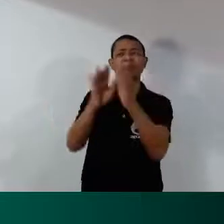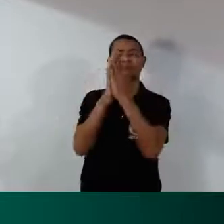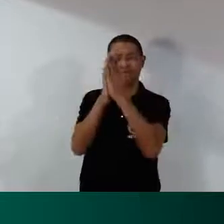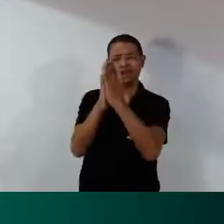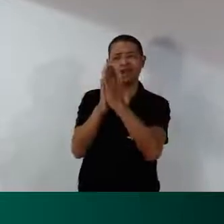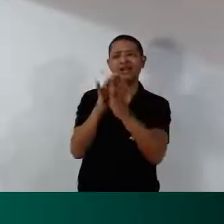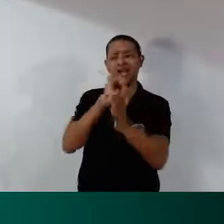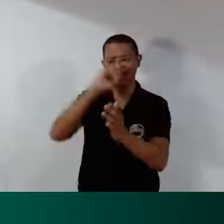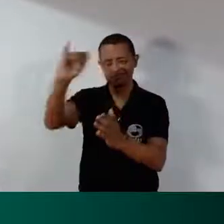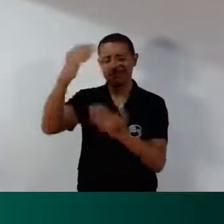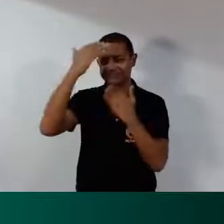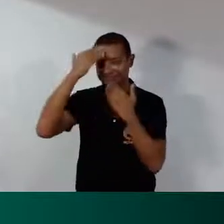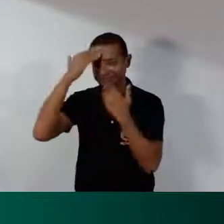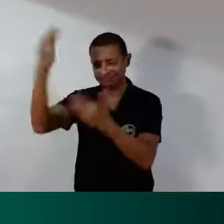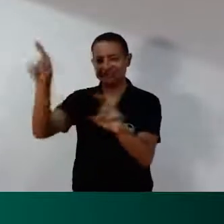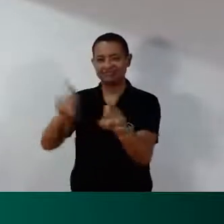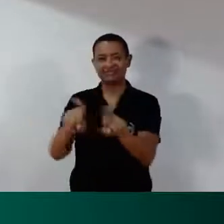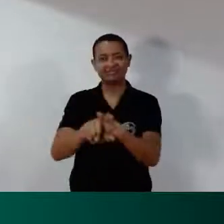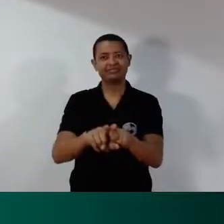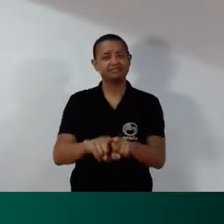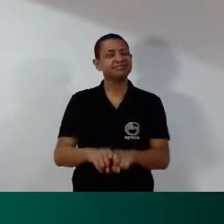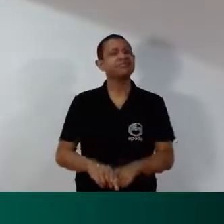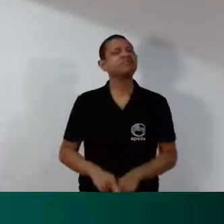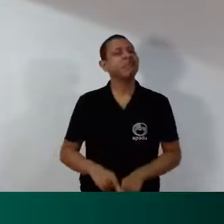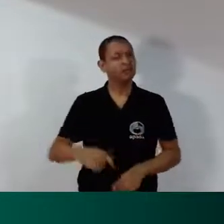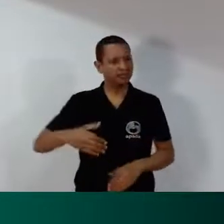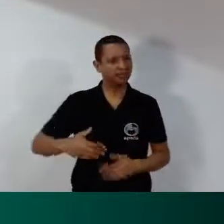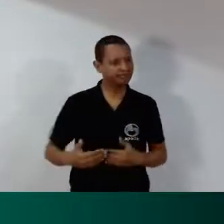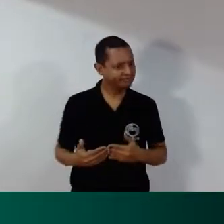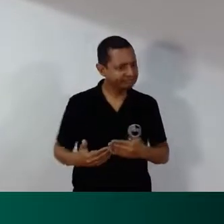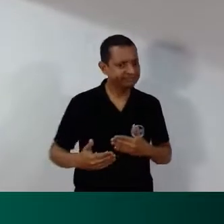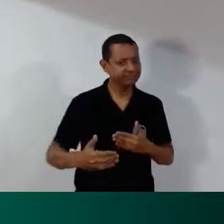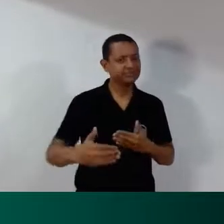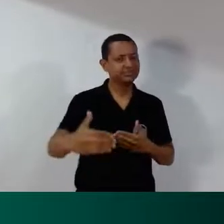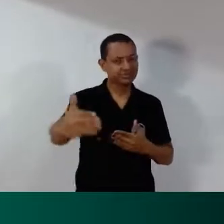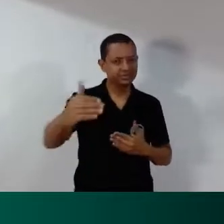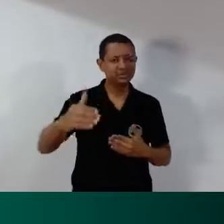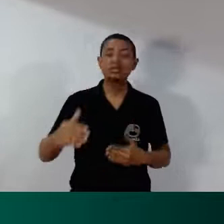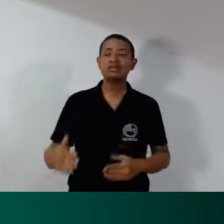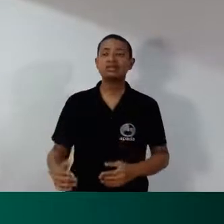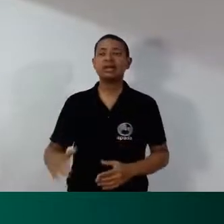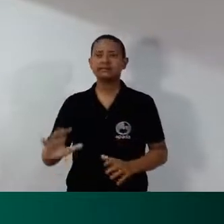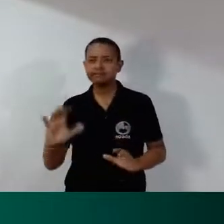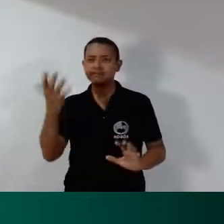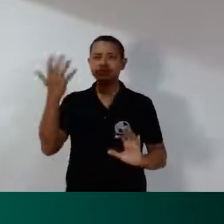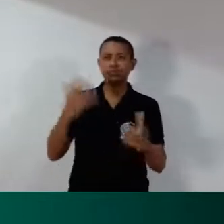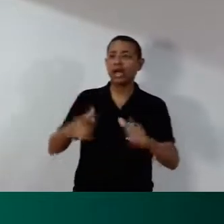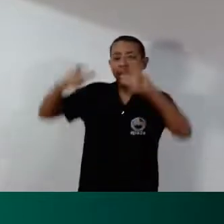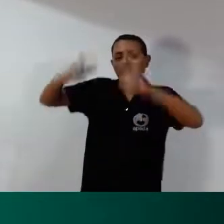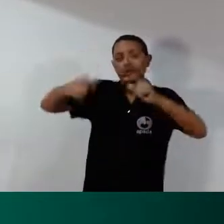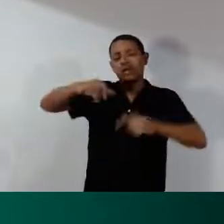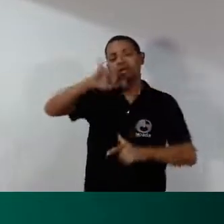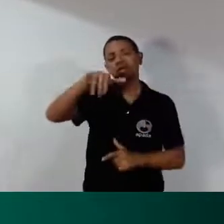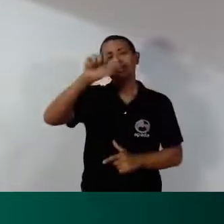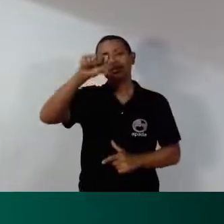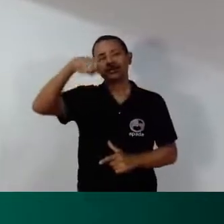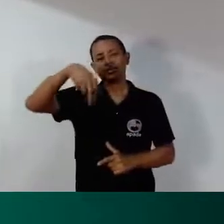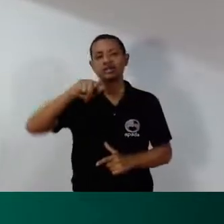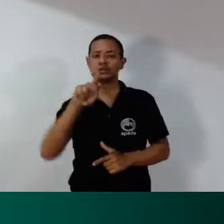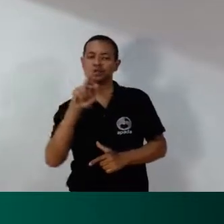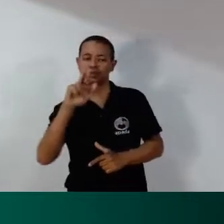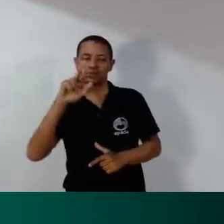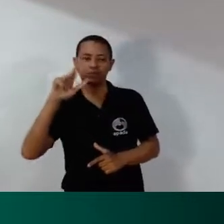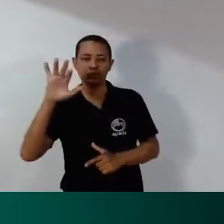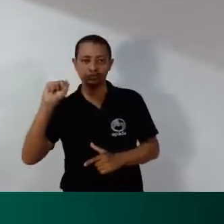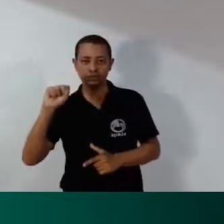aí agora botar para frente né fazer acontecer já tá acontecendo Jangurussu mas fazer com que outras cozinhas